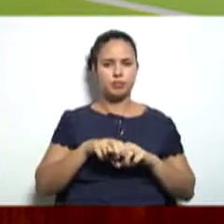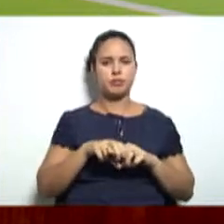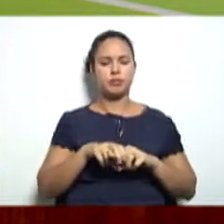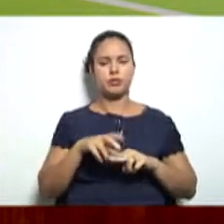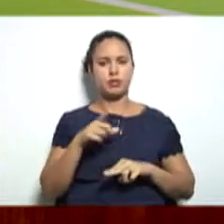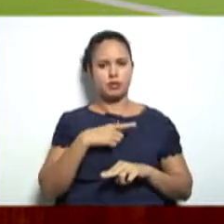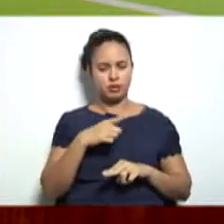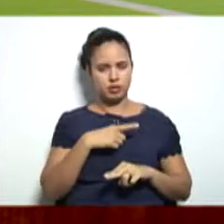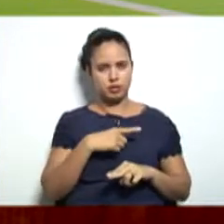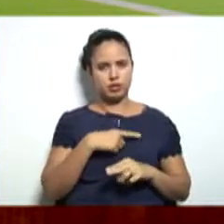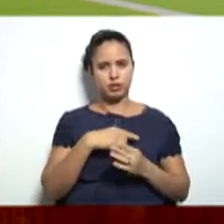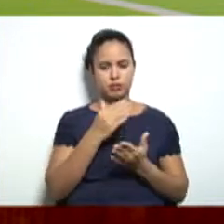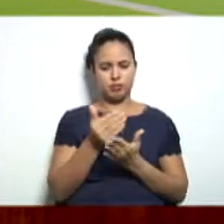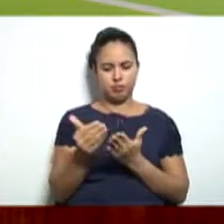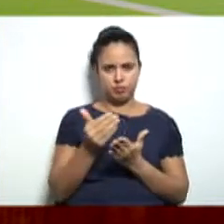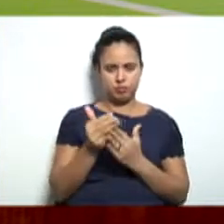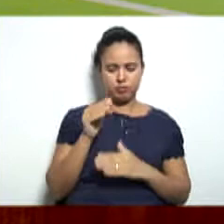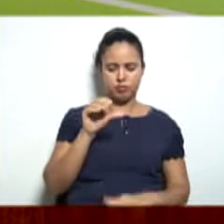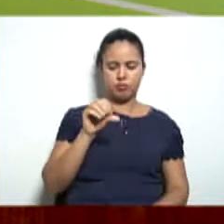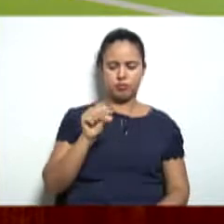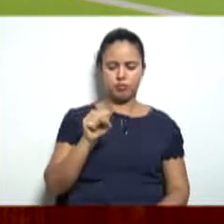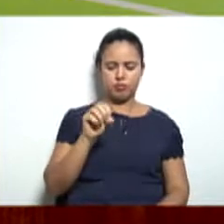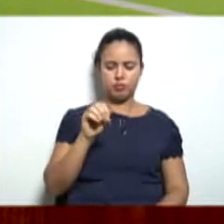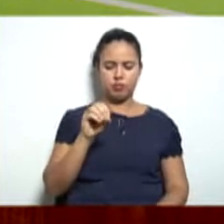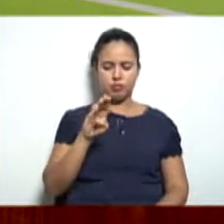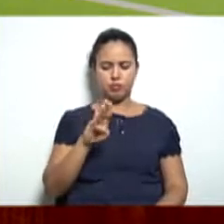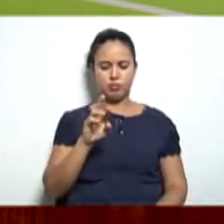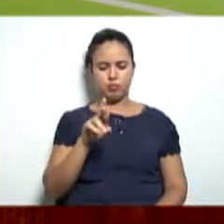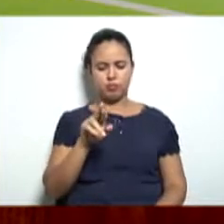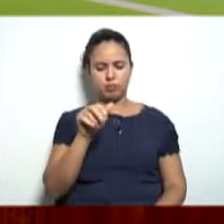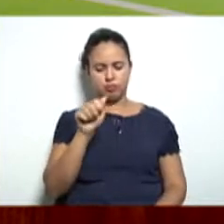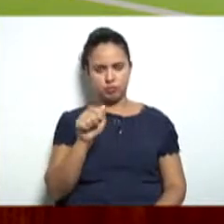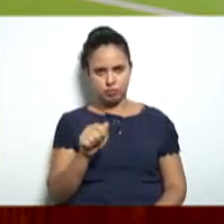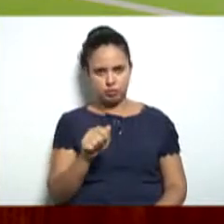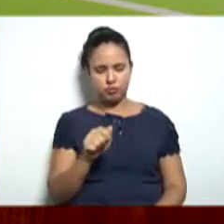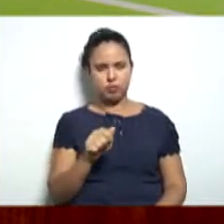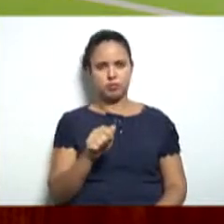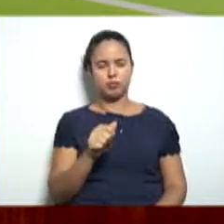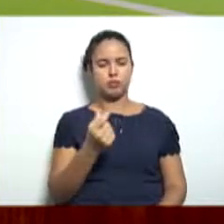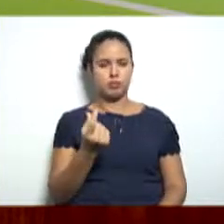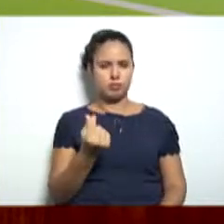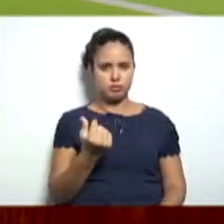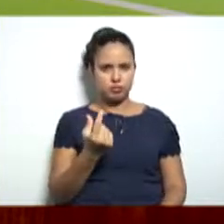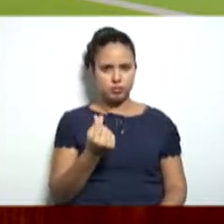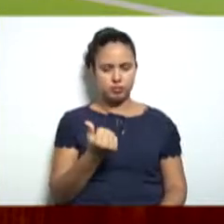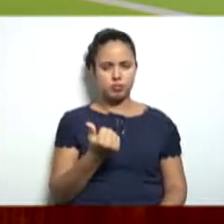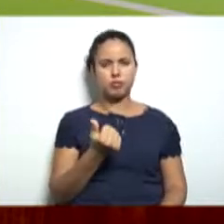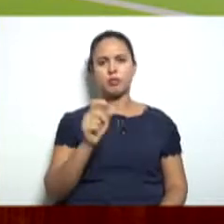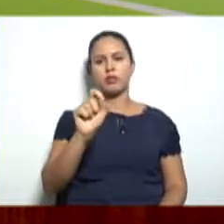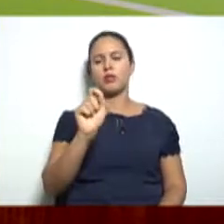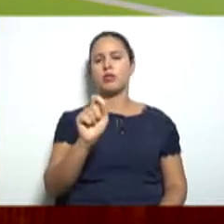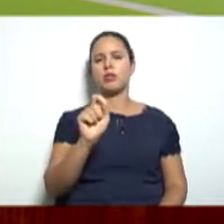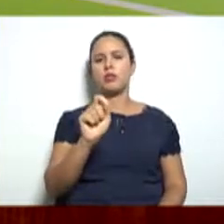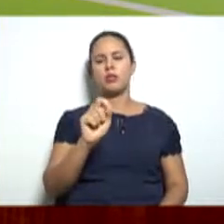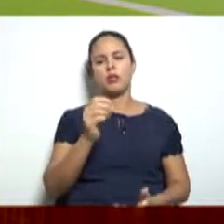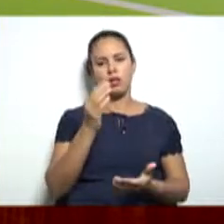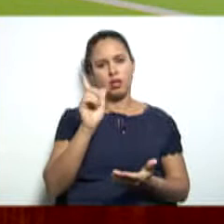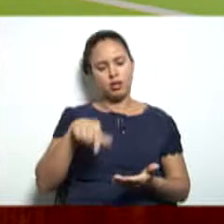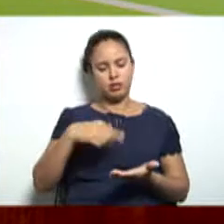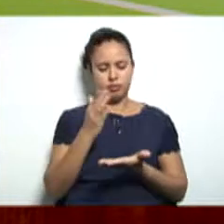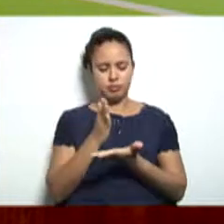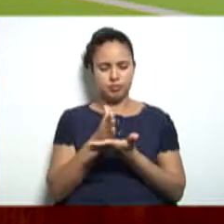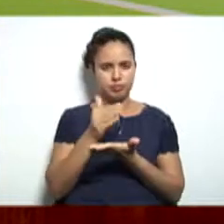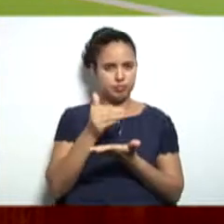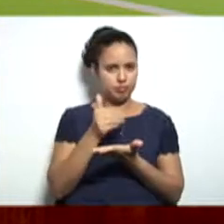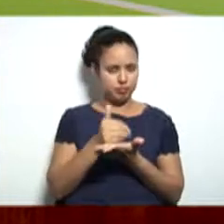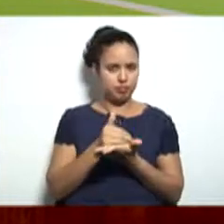de capital, que é o que a gente chama de, teoricamente, o lucro, né, da cooperativa, essas sobras são divididas entre